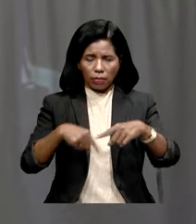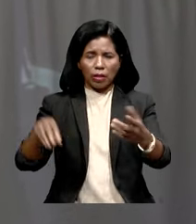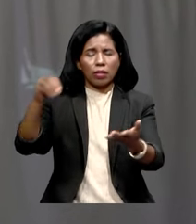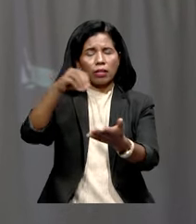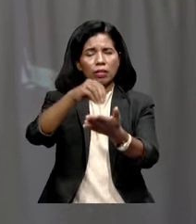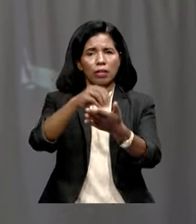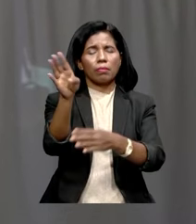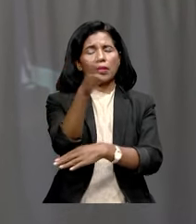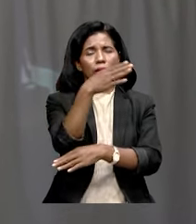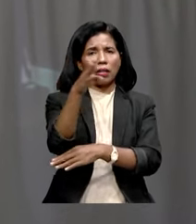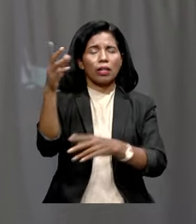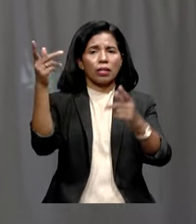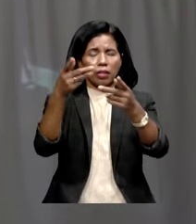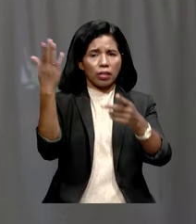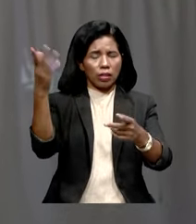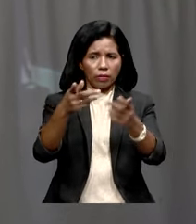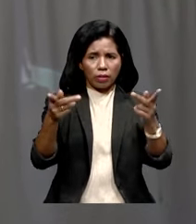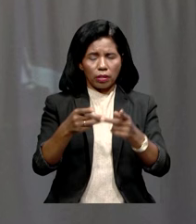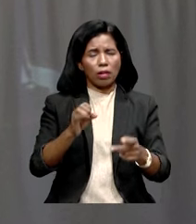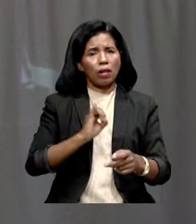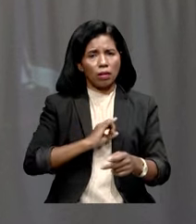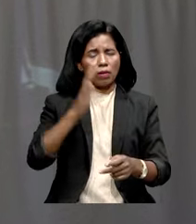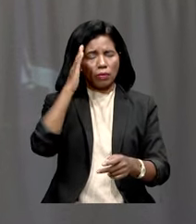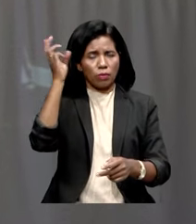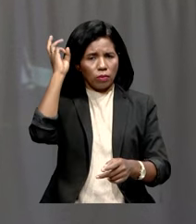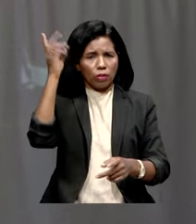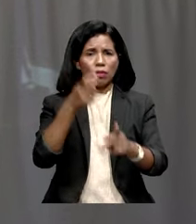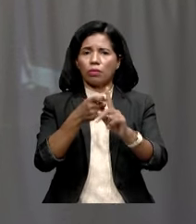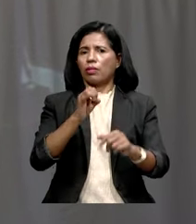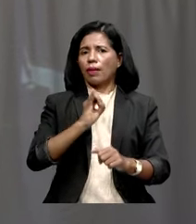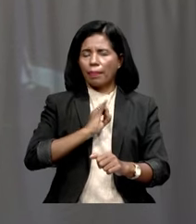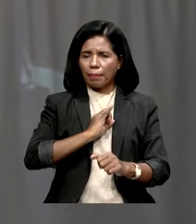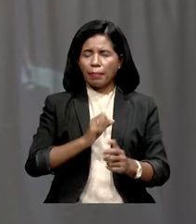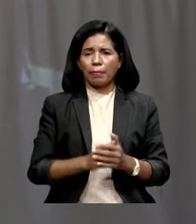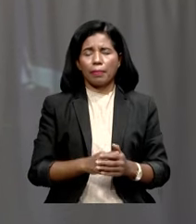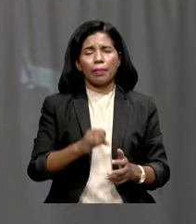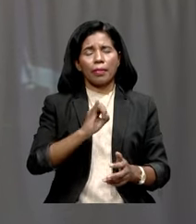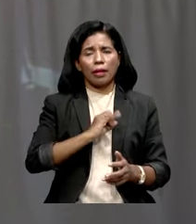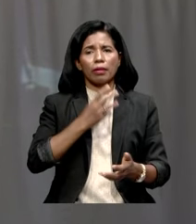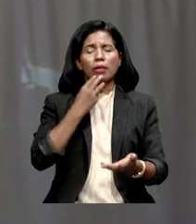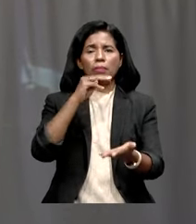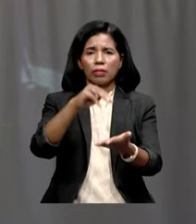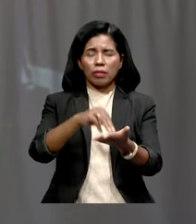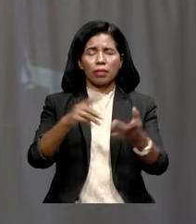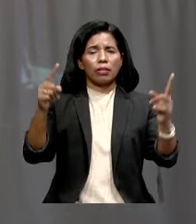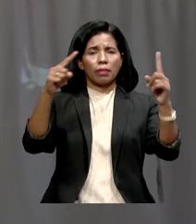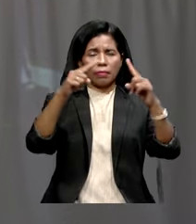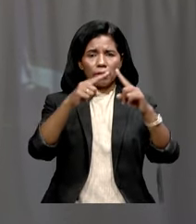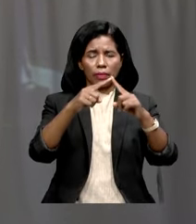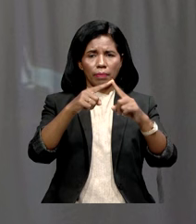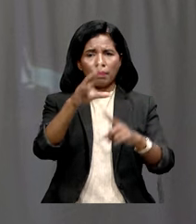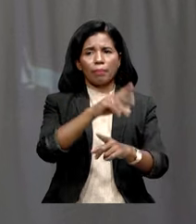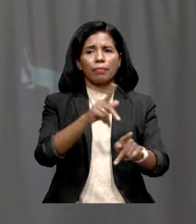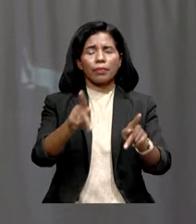bandera ne ne fatin ori ne preocupação ni dan be ma khusiau hau mensaje ba